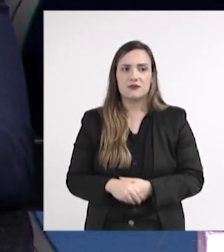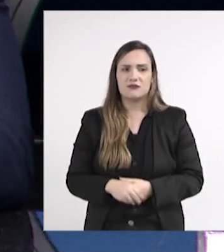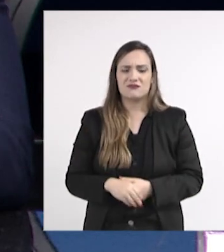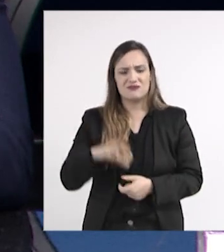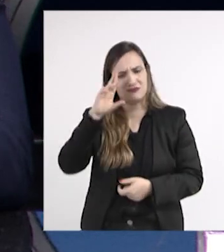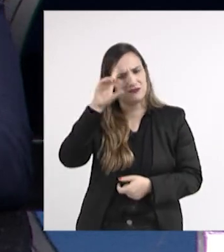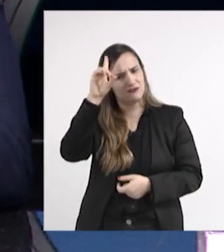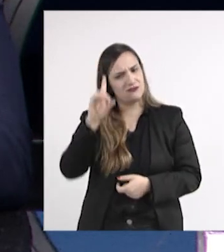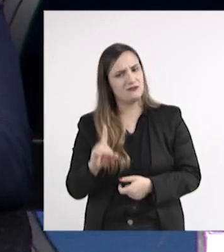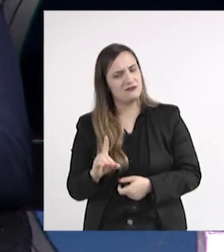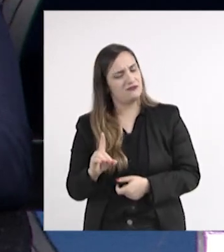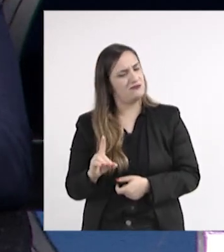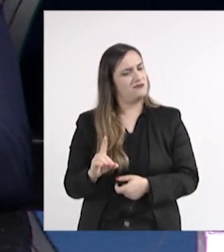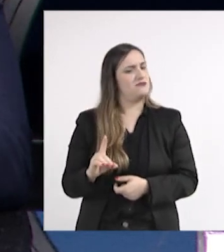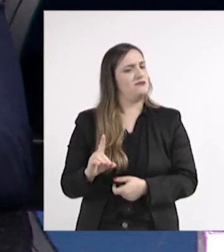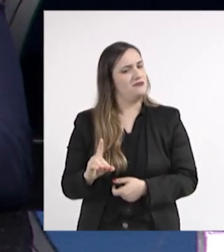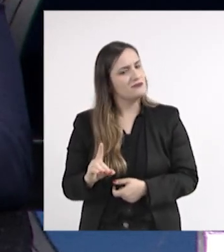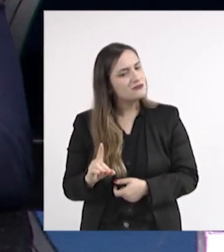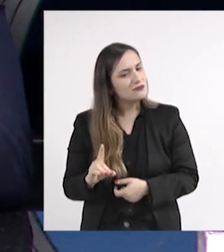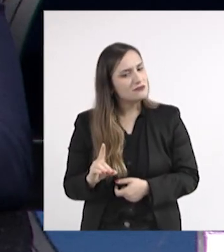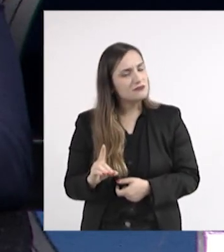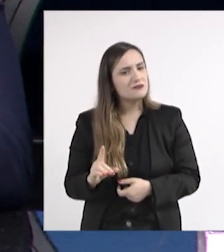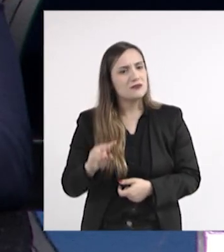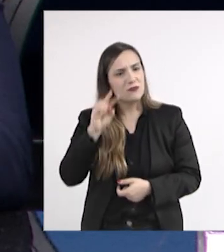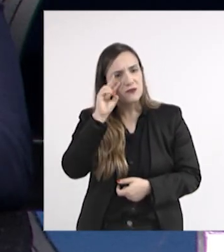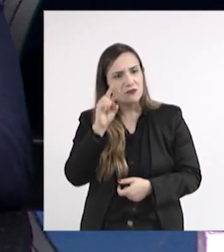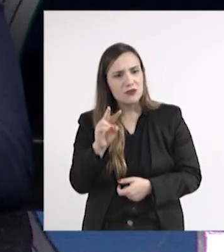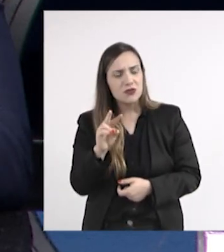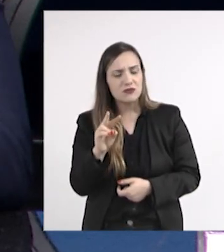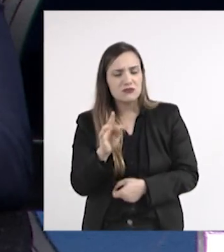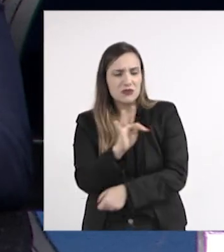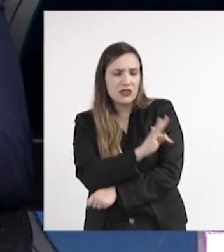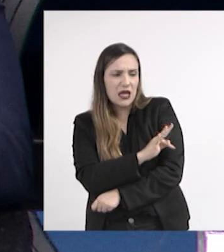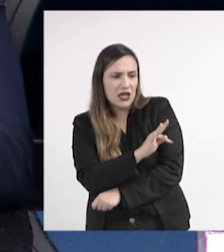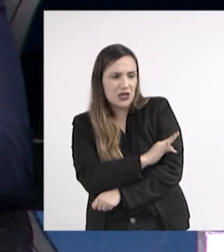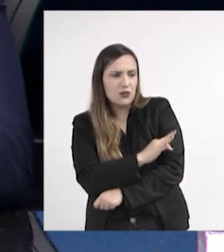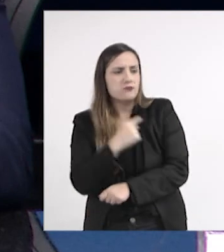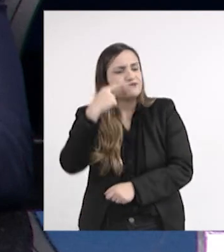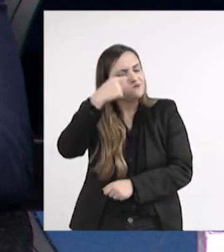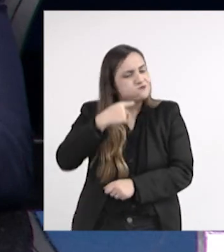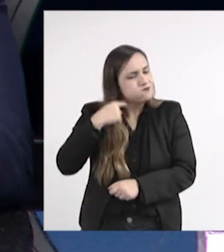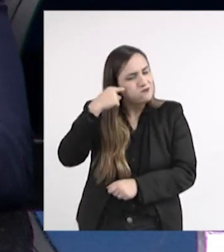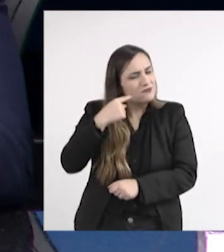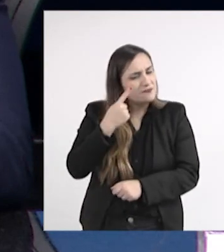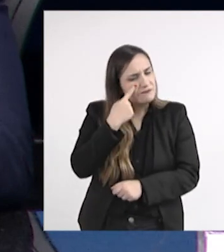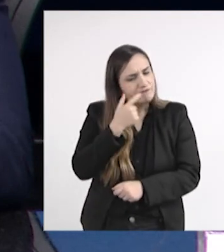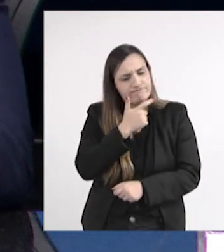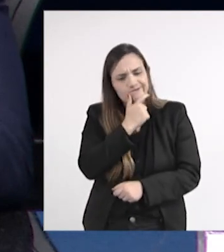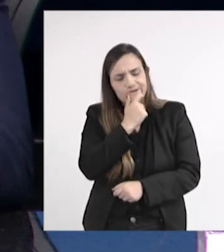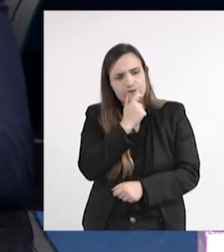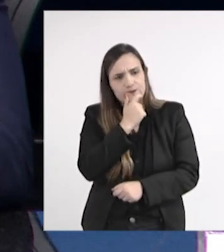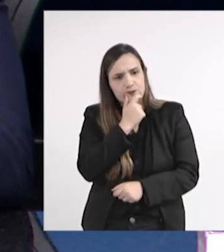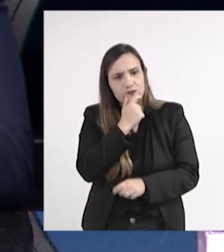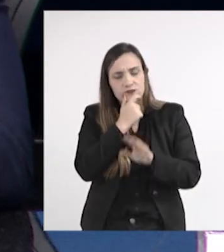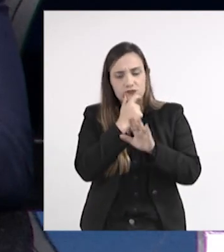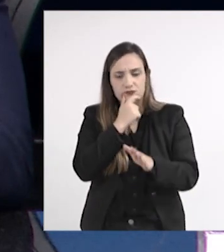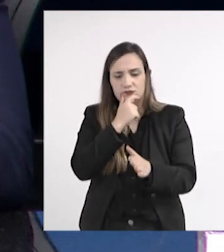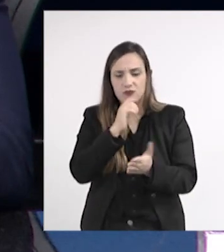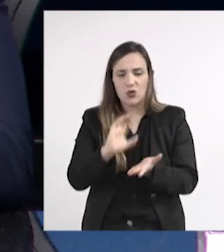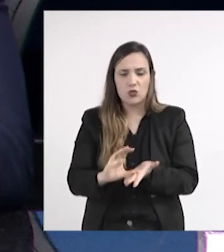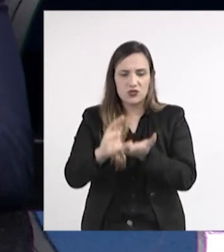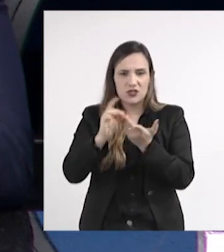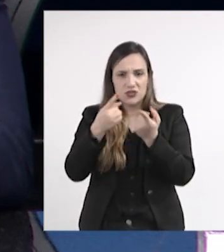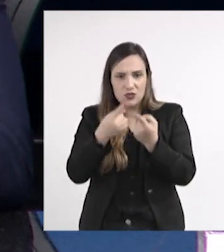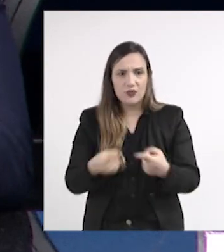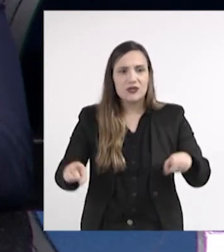atestou a adequação técnica e jurídica desse requerimento. O Conselho do Programa de Parcerias e Investimentos